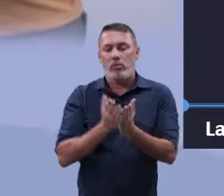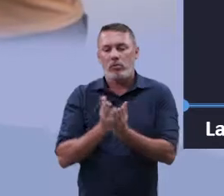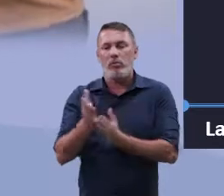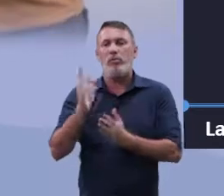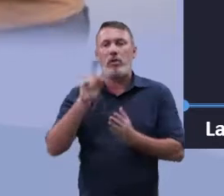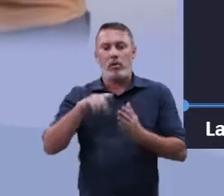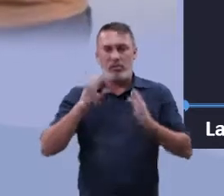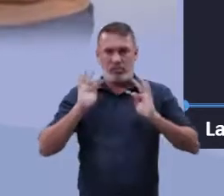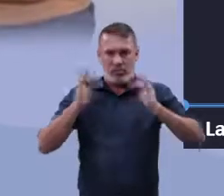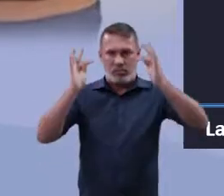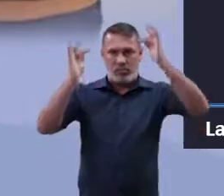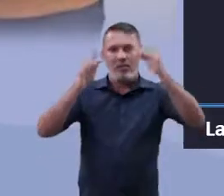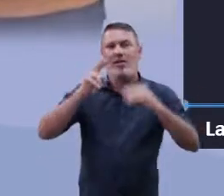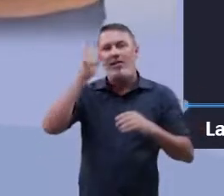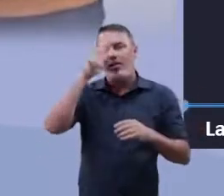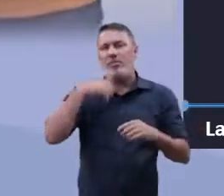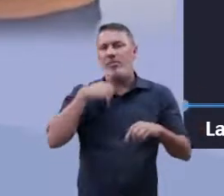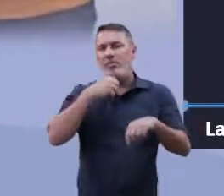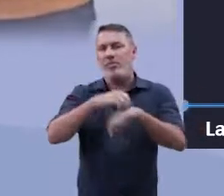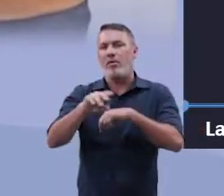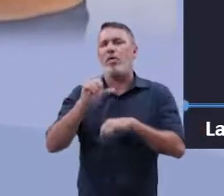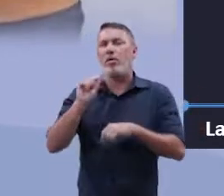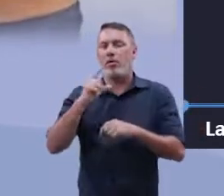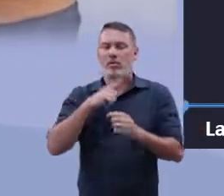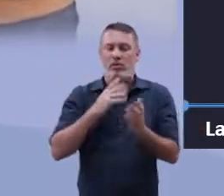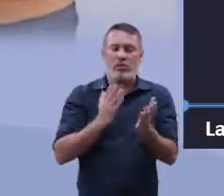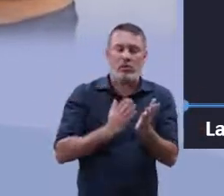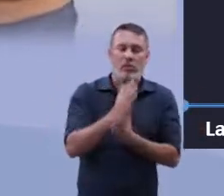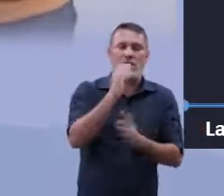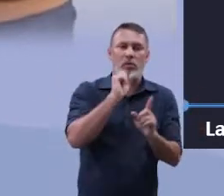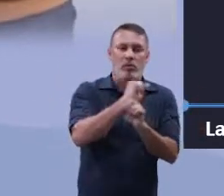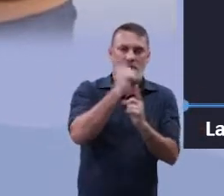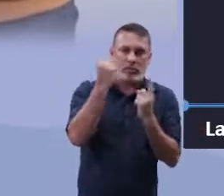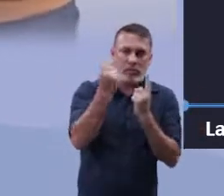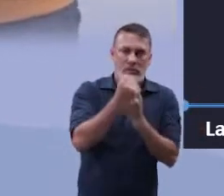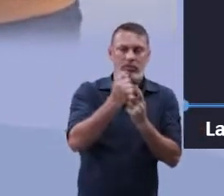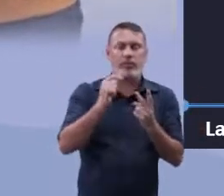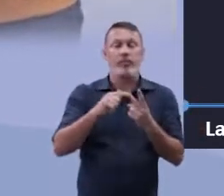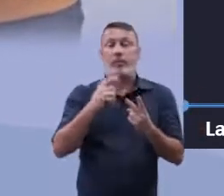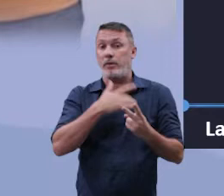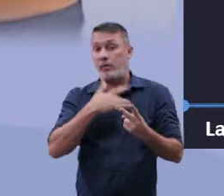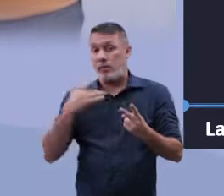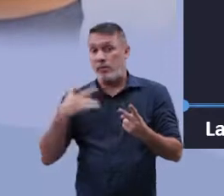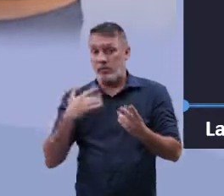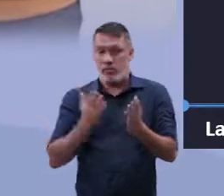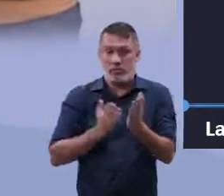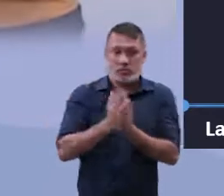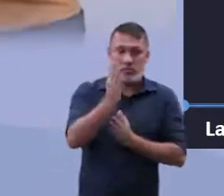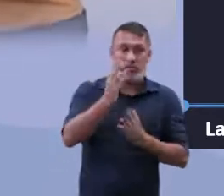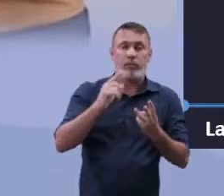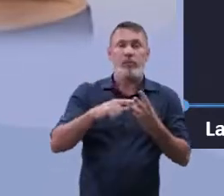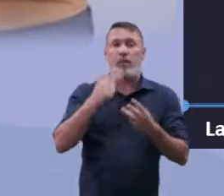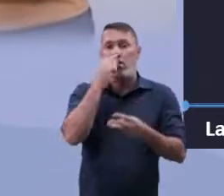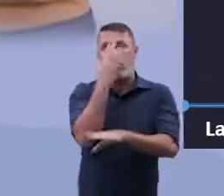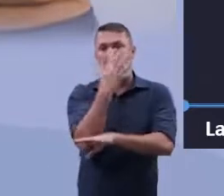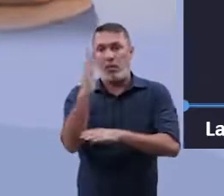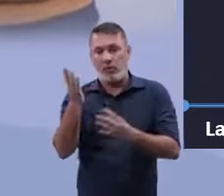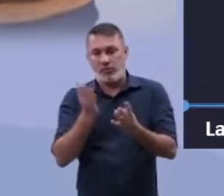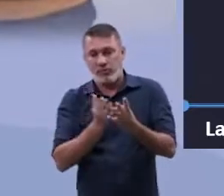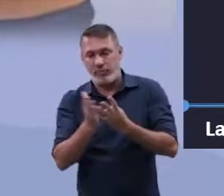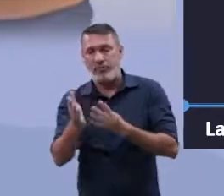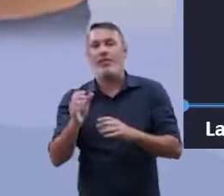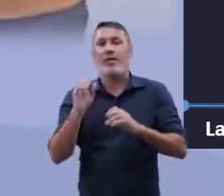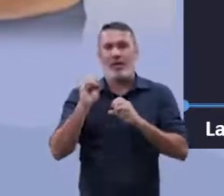o eixo tecnologia. Lembra que nós falamos eixo sociedade, eixo saúde, eixo meio